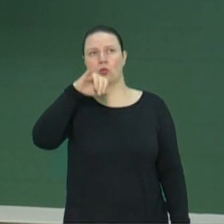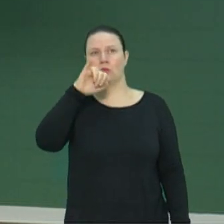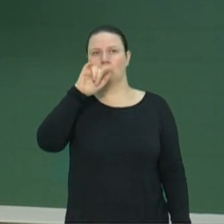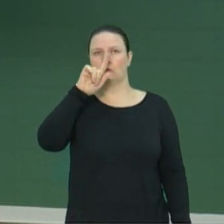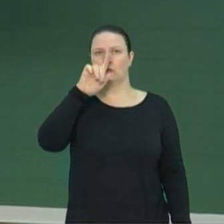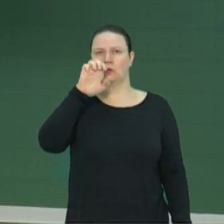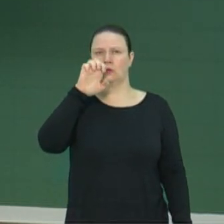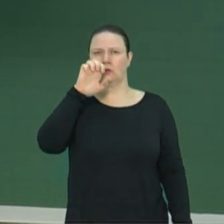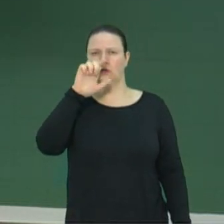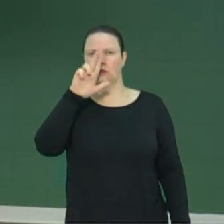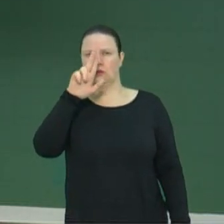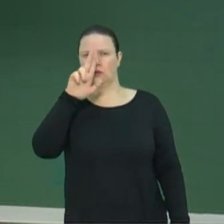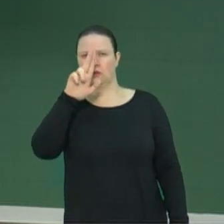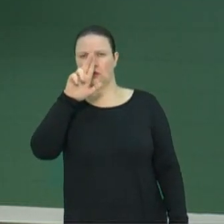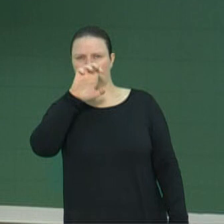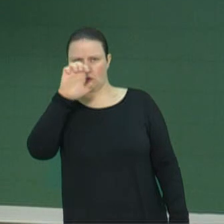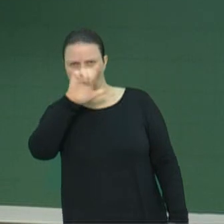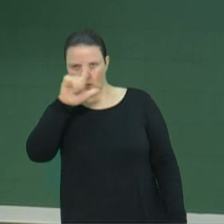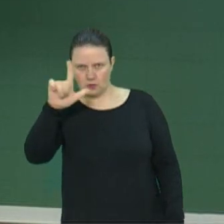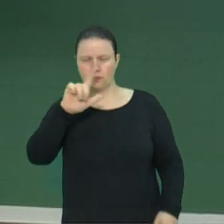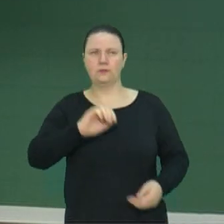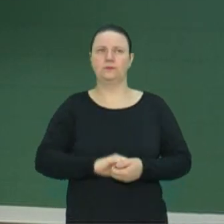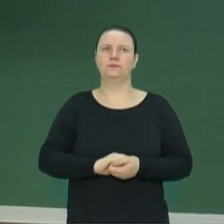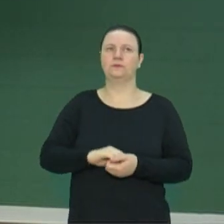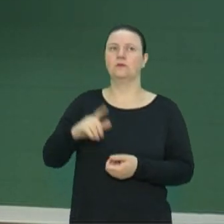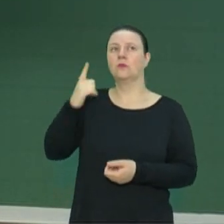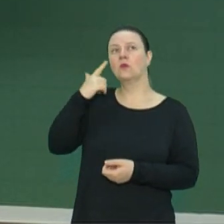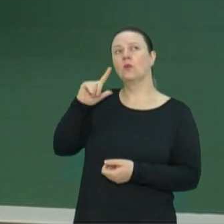está muito perto. E acá,